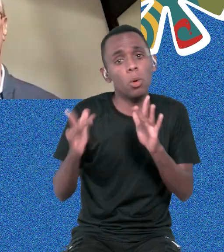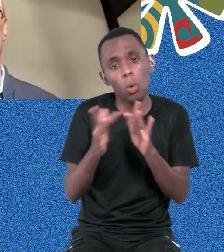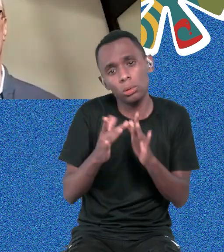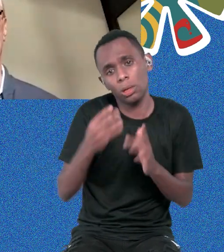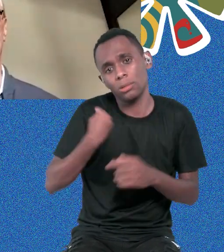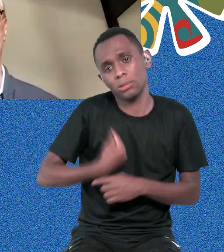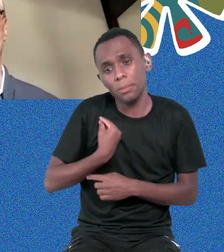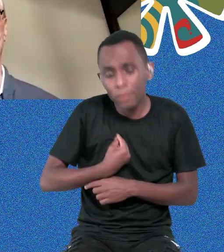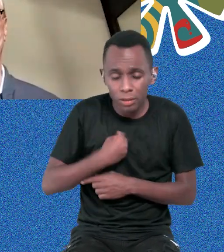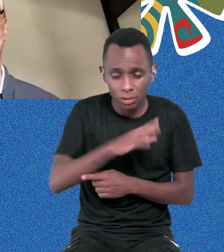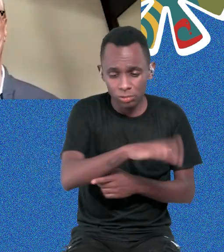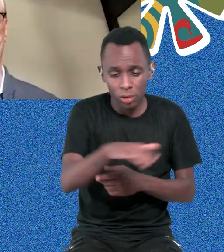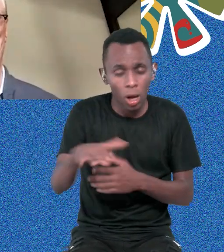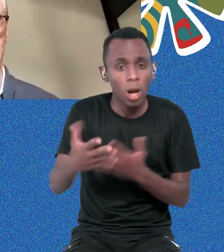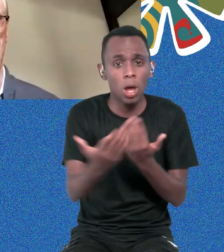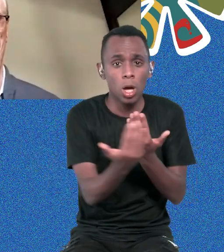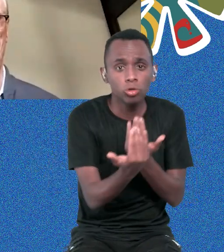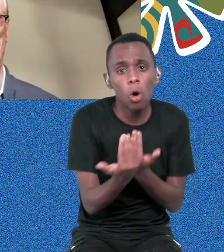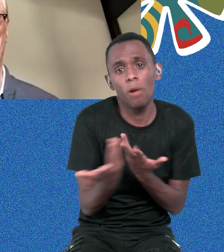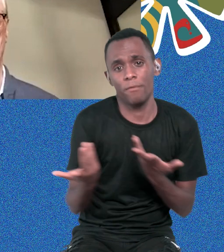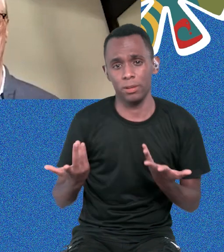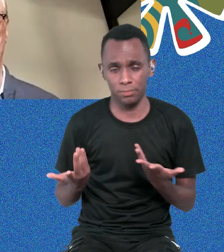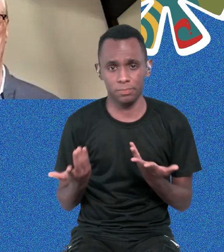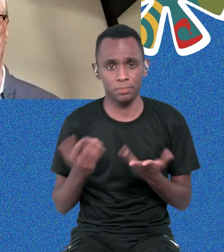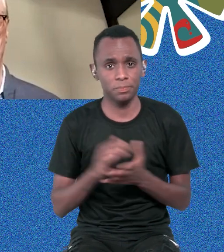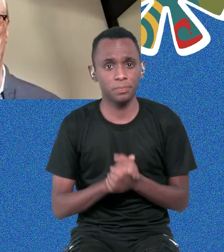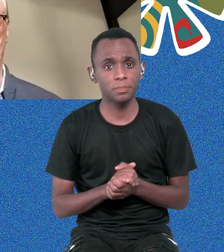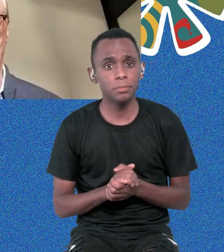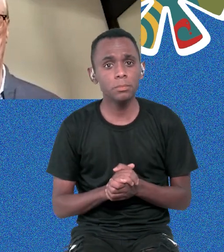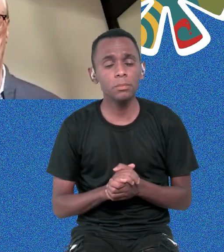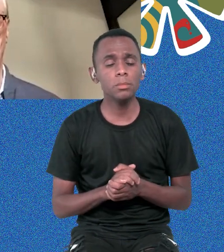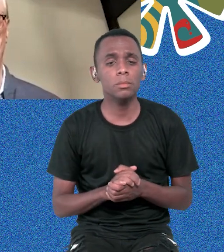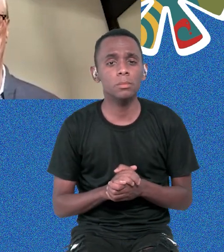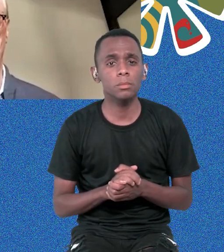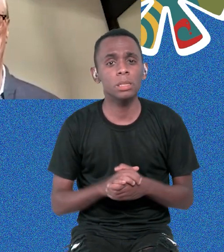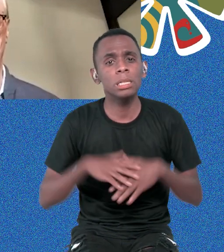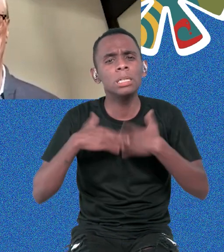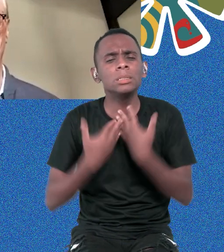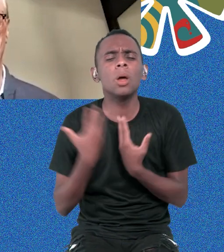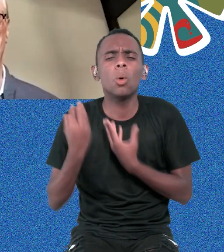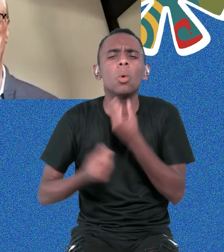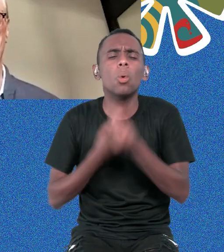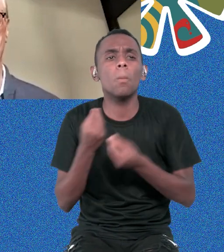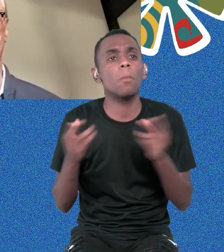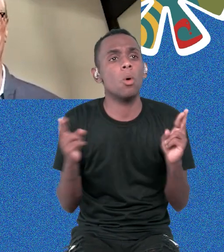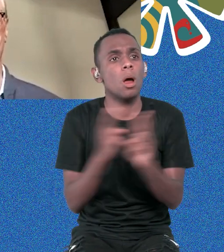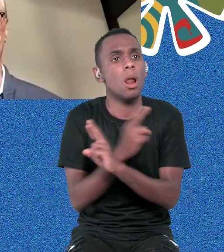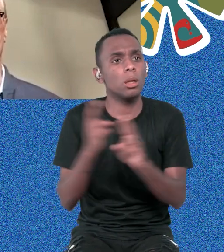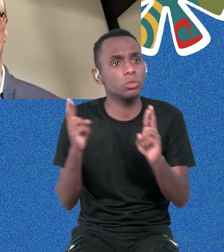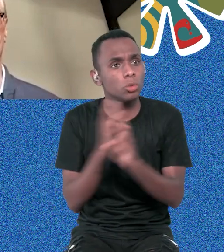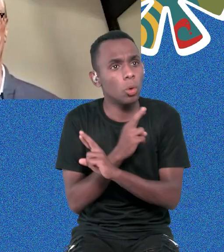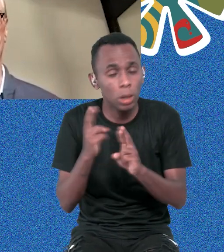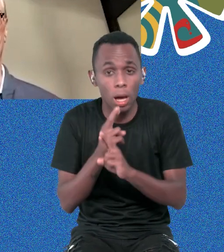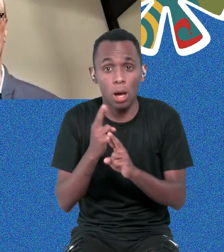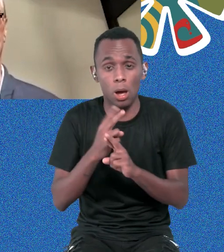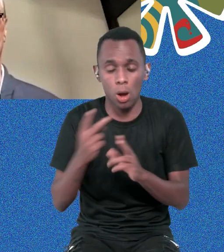vida daqueles estudantes, daqueles educandos, né? Então, como relacionar o